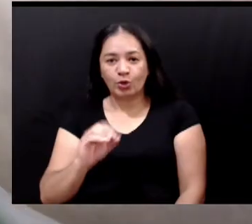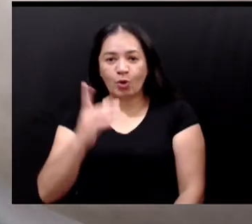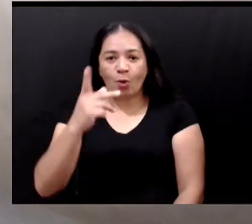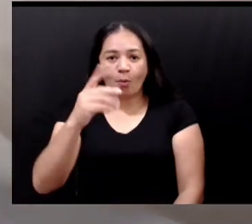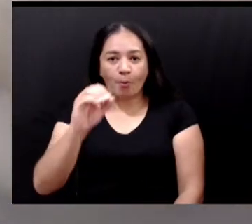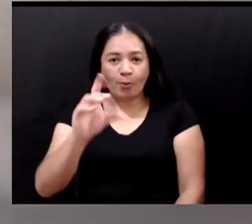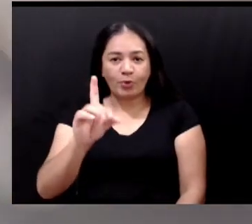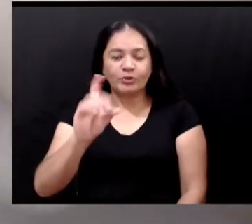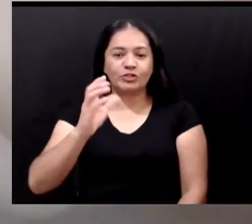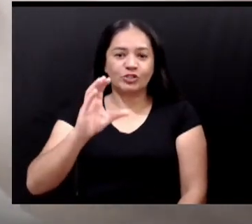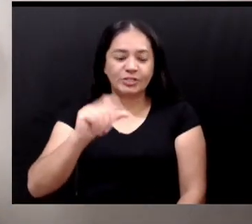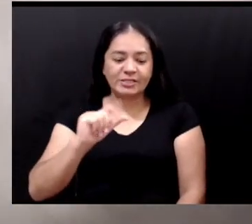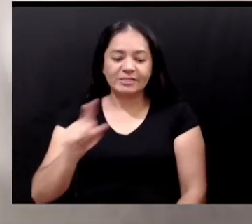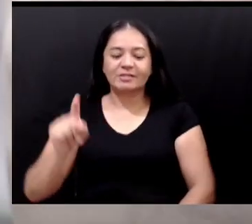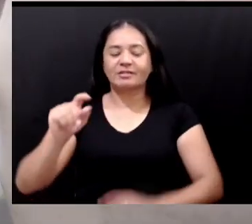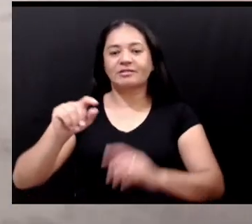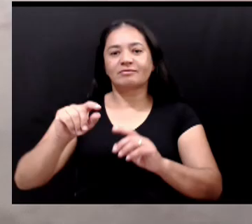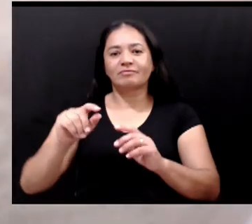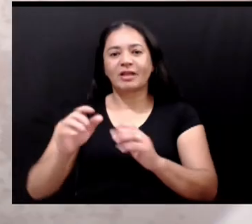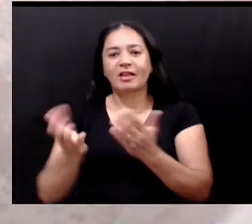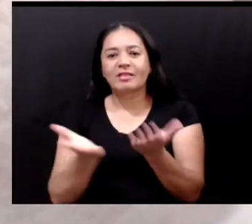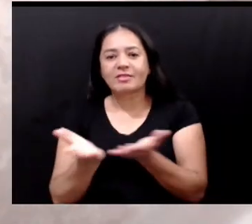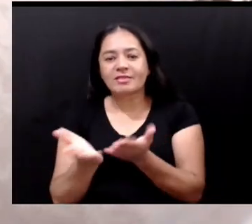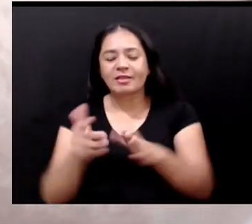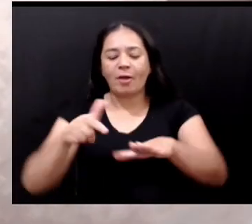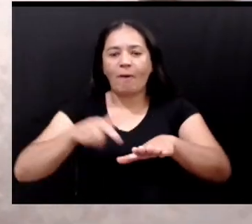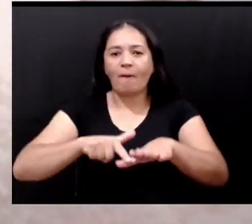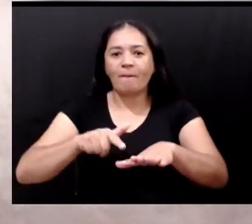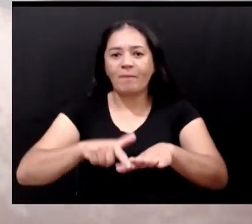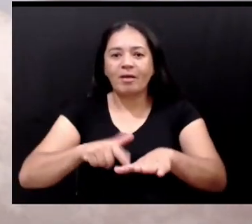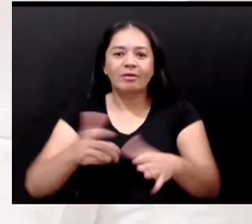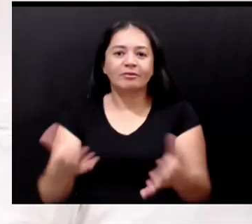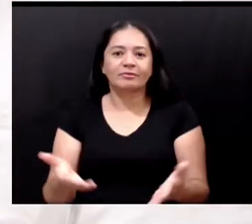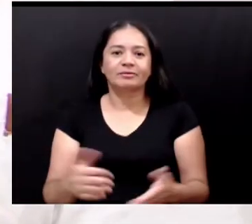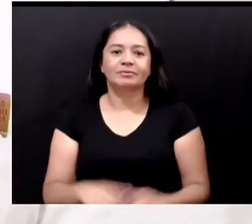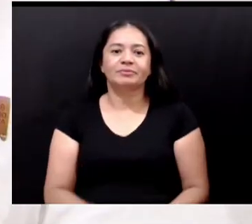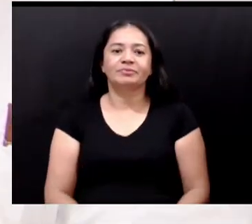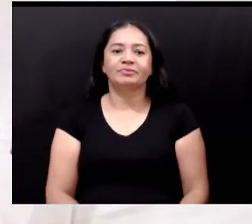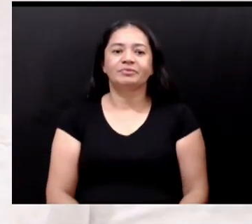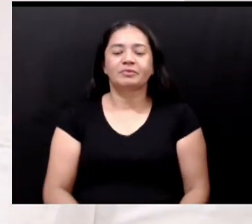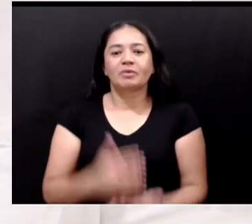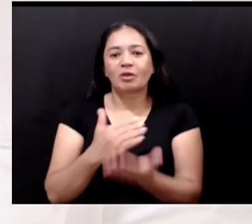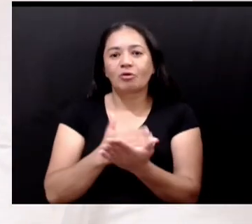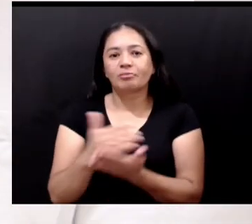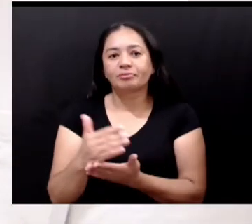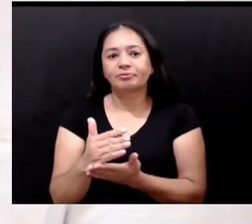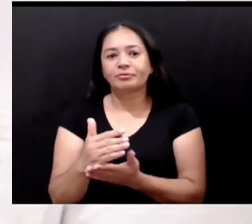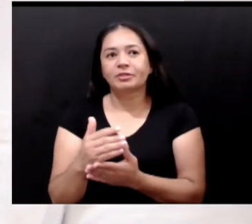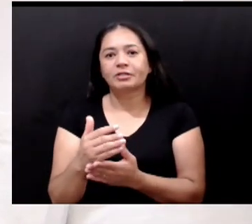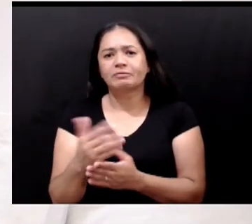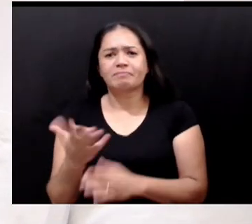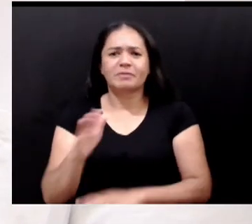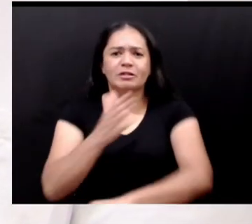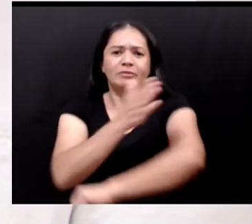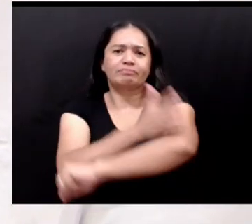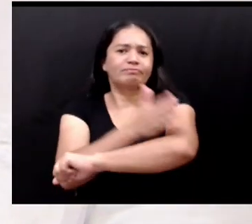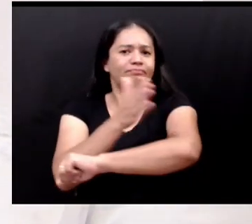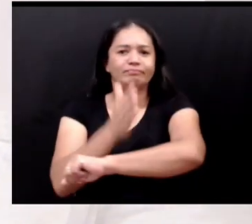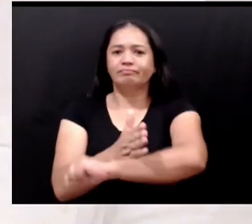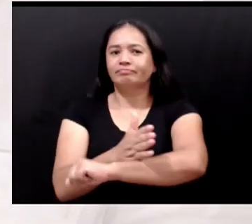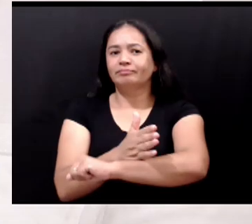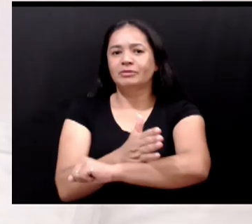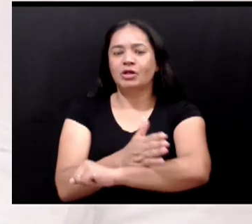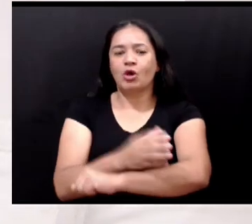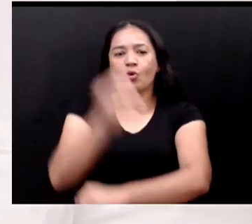que tratavam os pés com as mãos. Na verdade, começou na Idade Média o primeiro conhecimento sobre